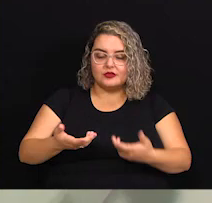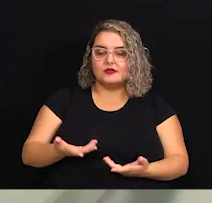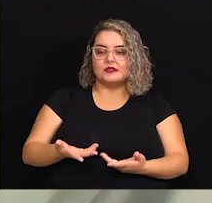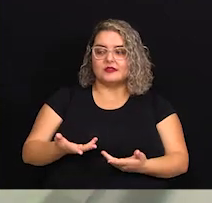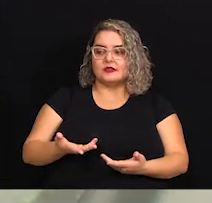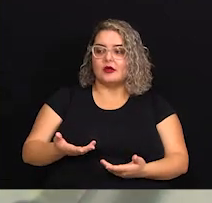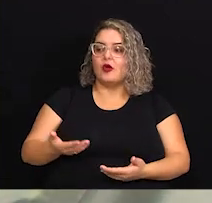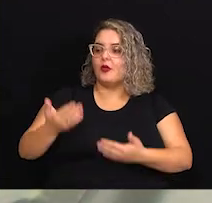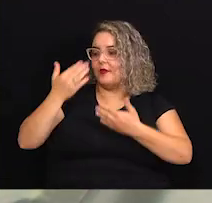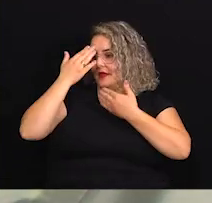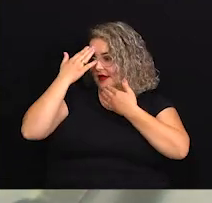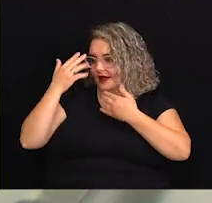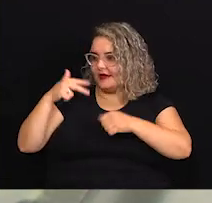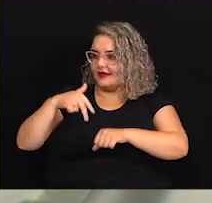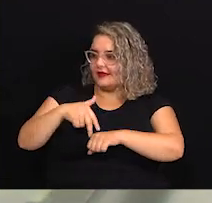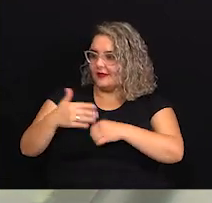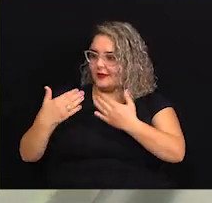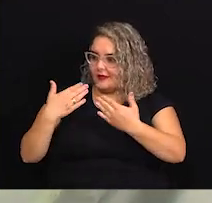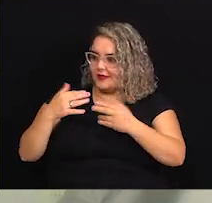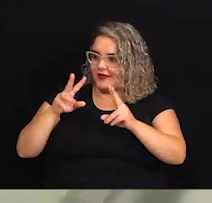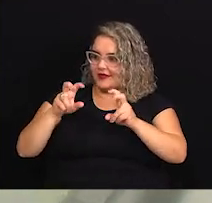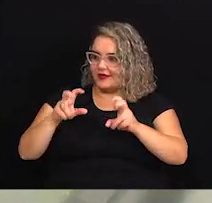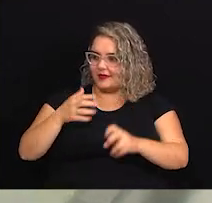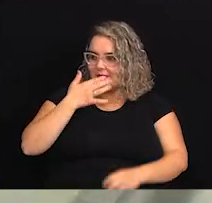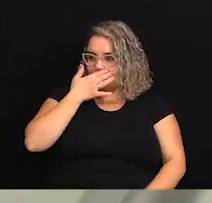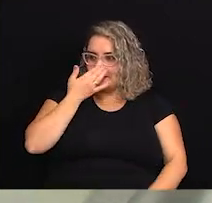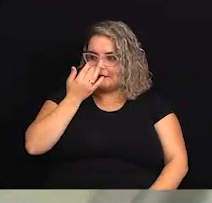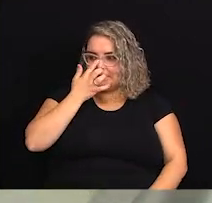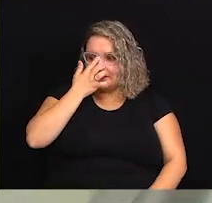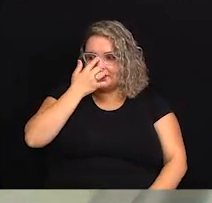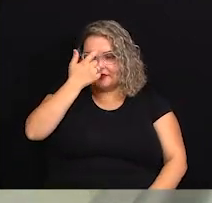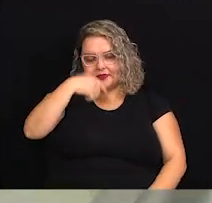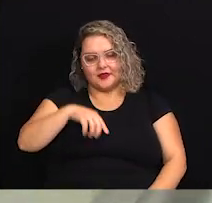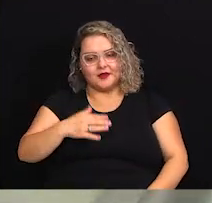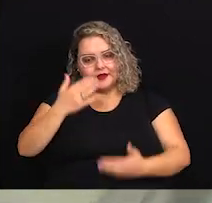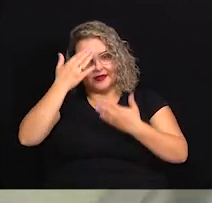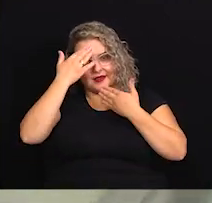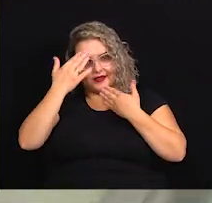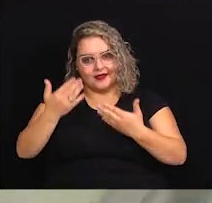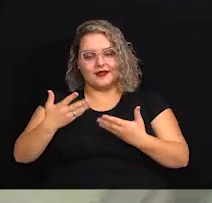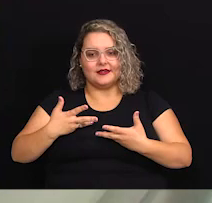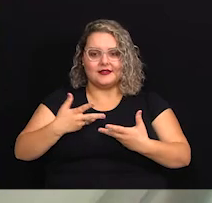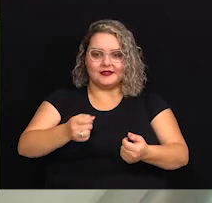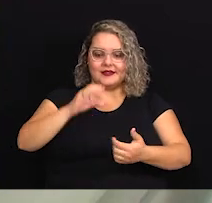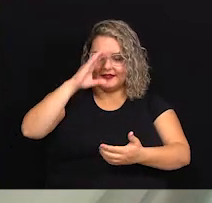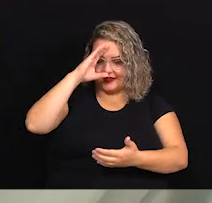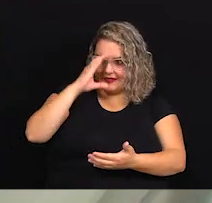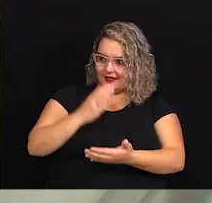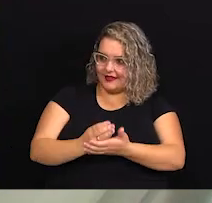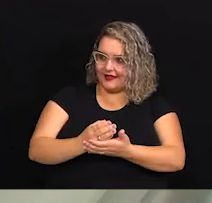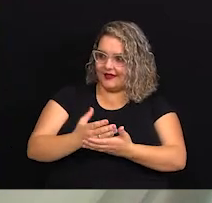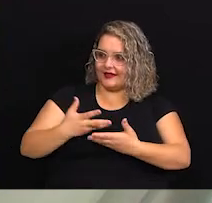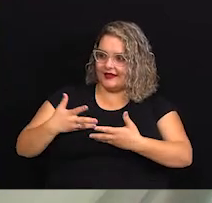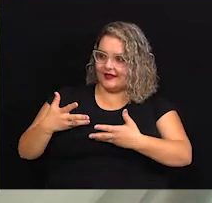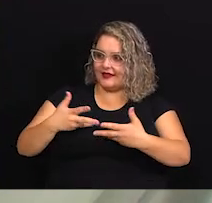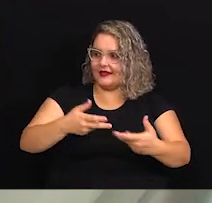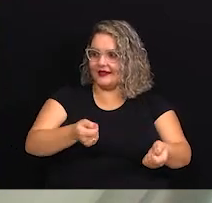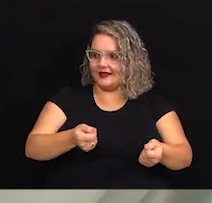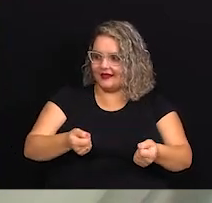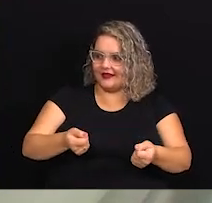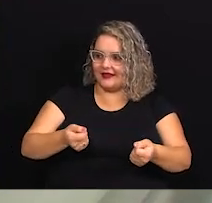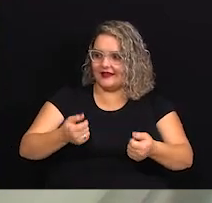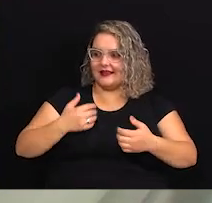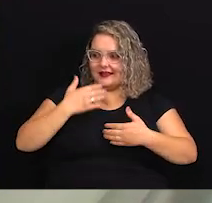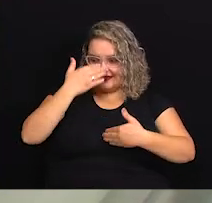Delza, obrigada por tirar um tempinho aí para conversar com a gente sobre esse assunto. Eu que agradeço o convite, agradeço a confiança em me convidar. Eu